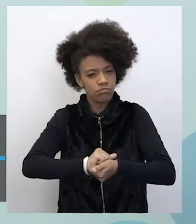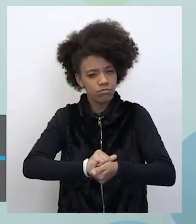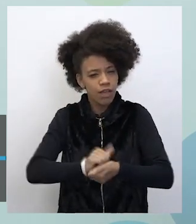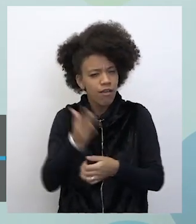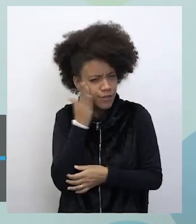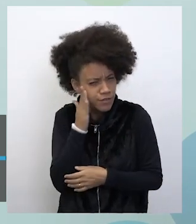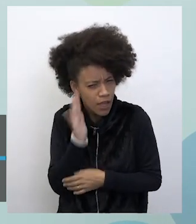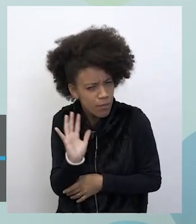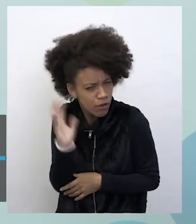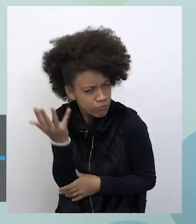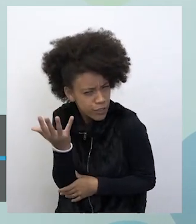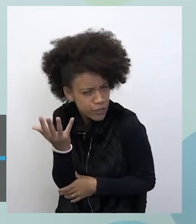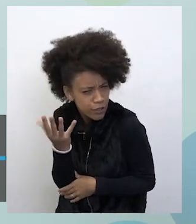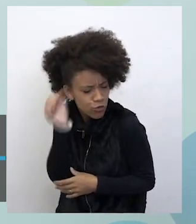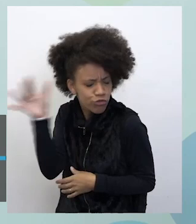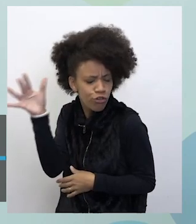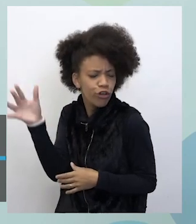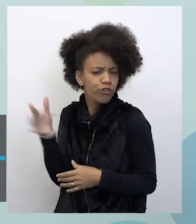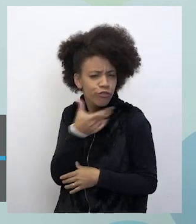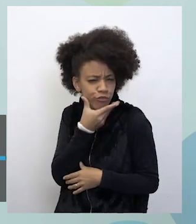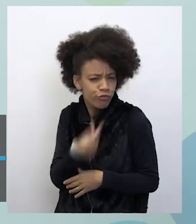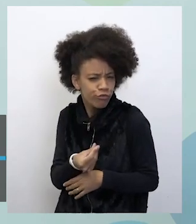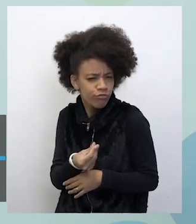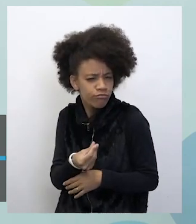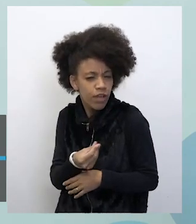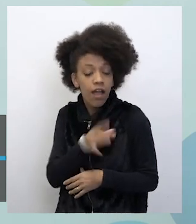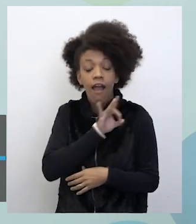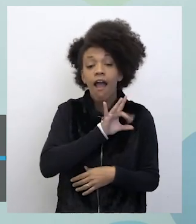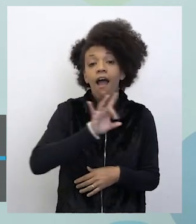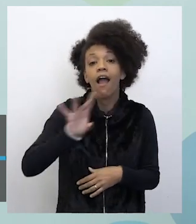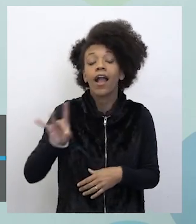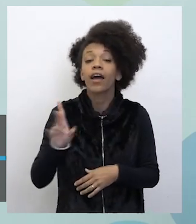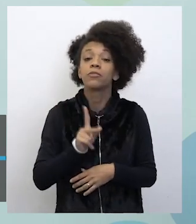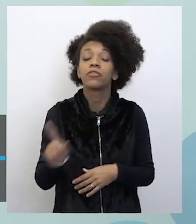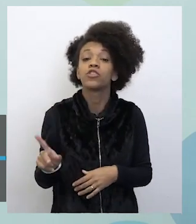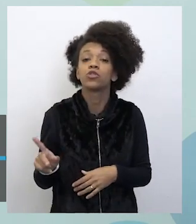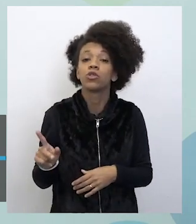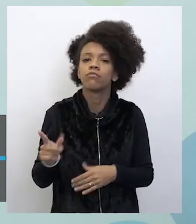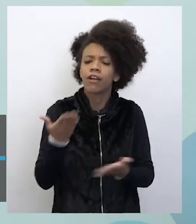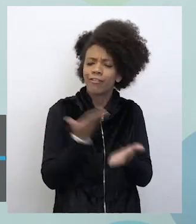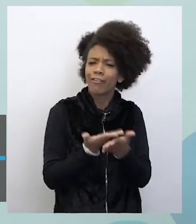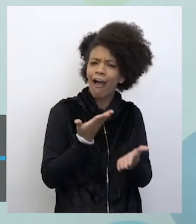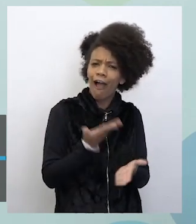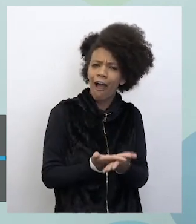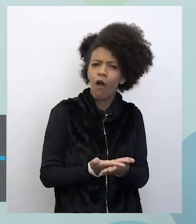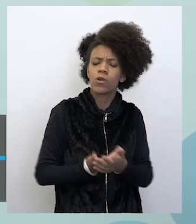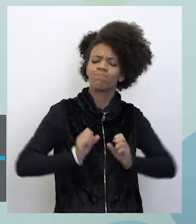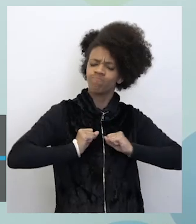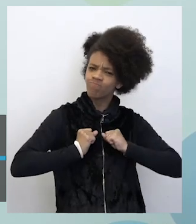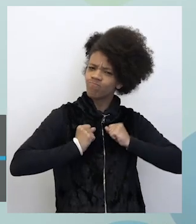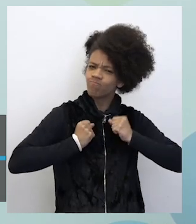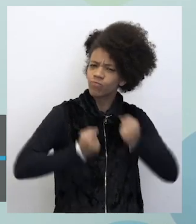realizando o sonho do Ayrton Senna? Cada um de nós. Cada professor que faz a sua aula dedicado,